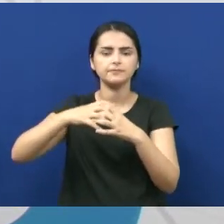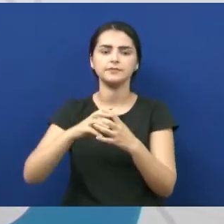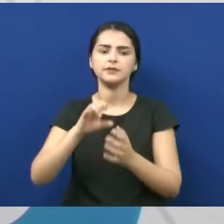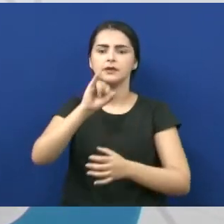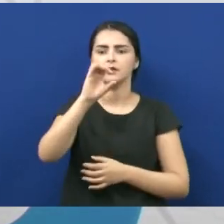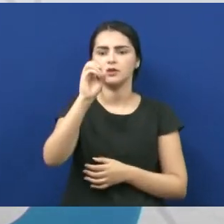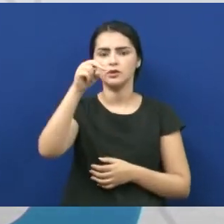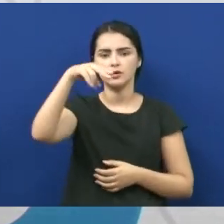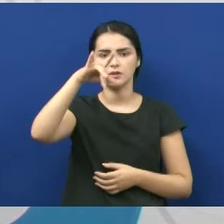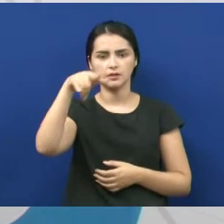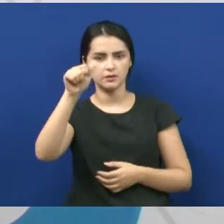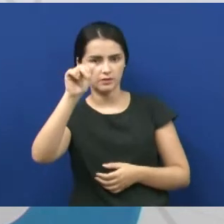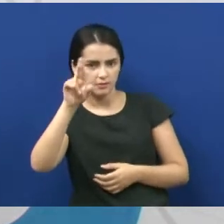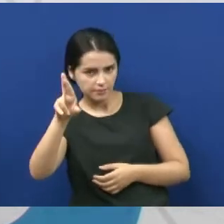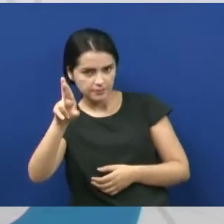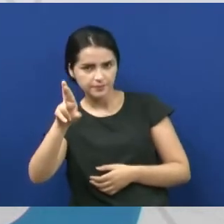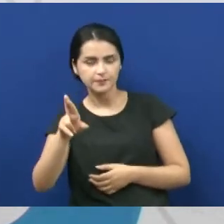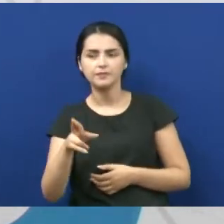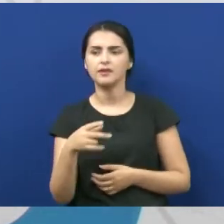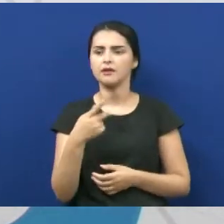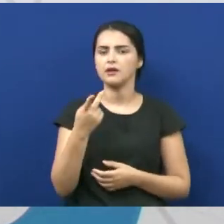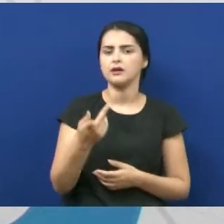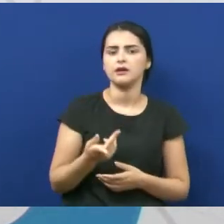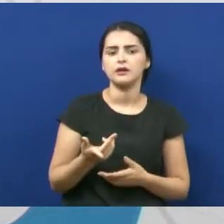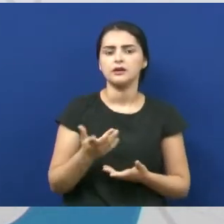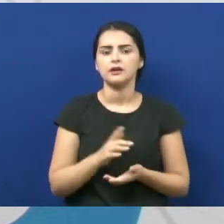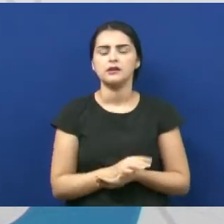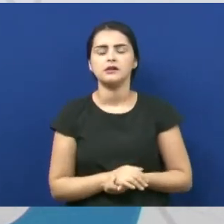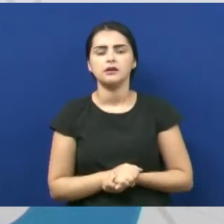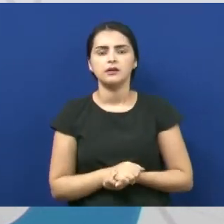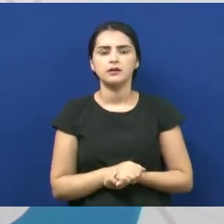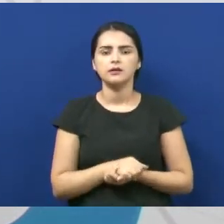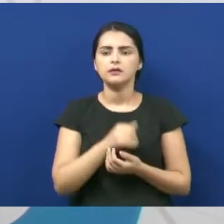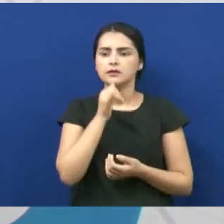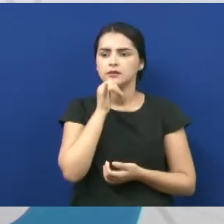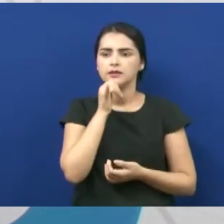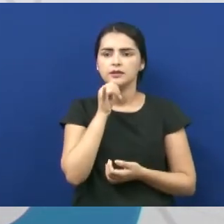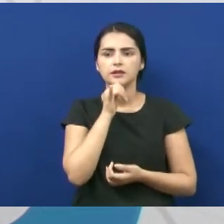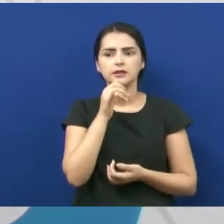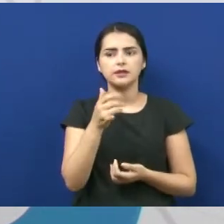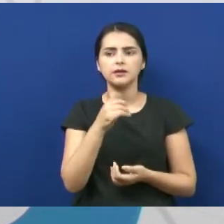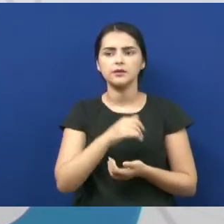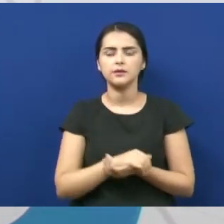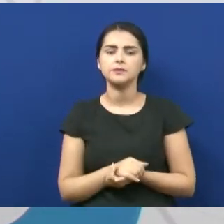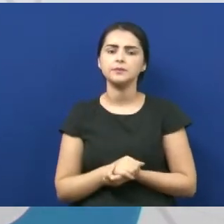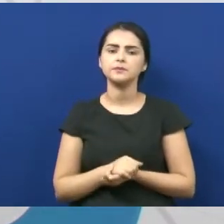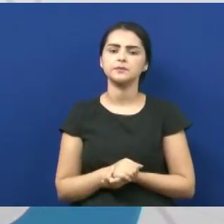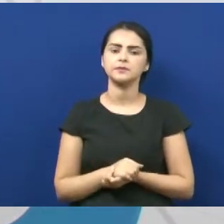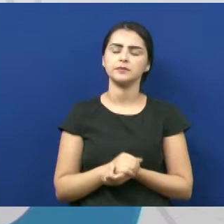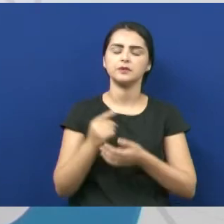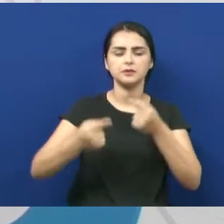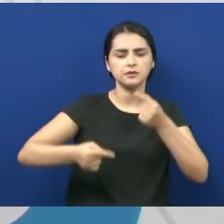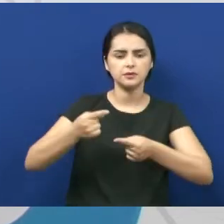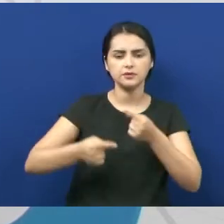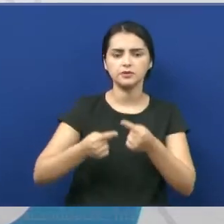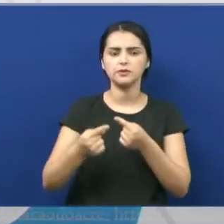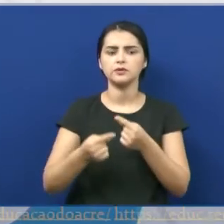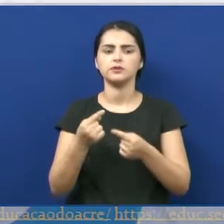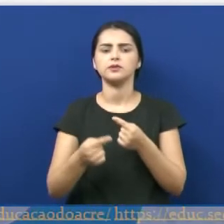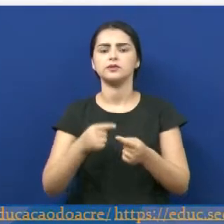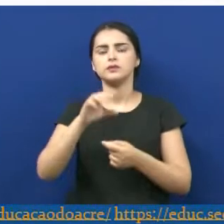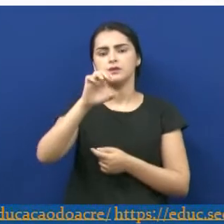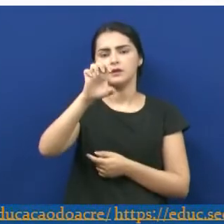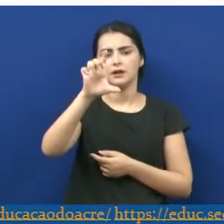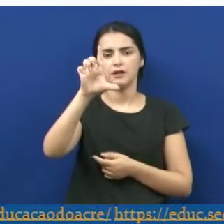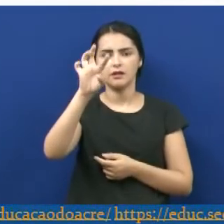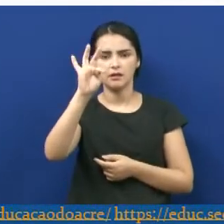ionizar. Quando eu falo de ionização e de dissociação iônica, vem então uma discussão sobre as soluções